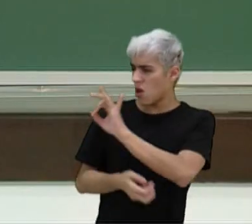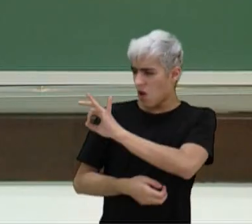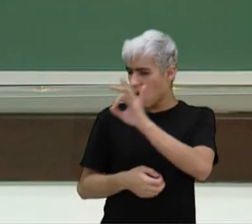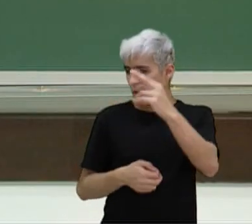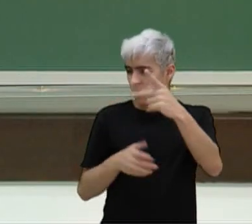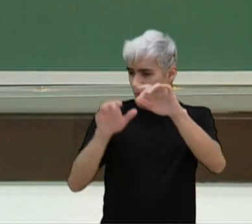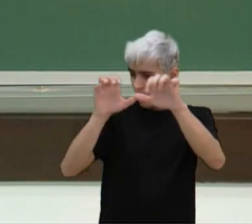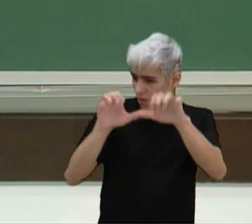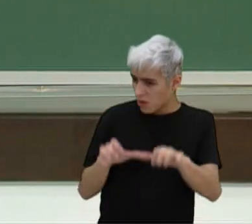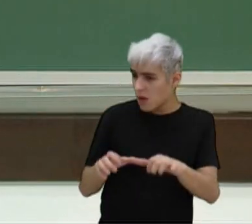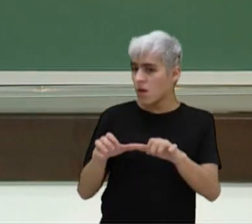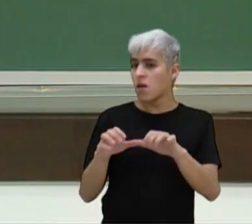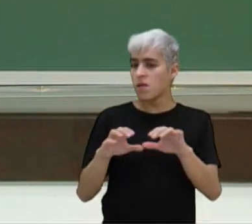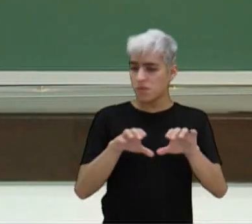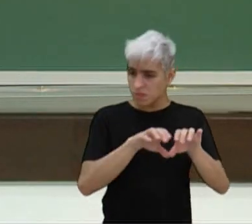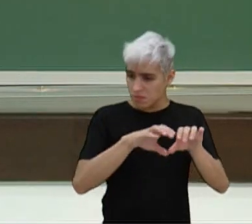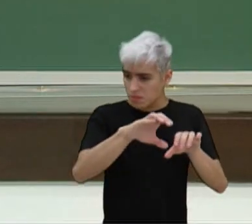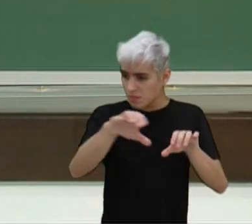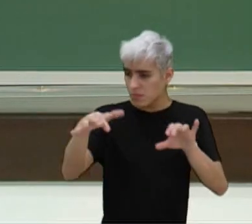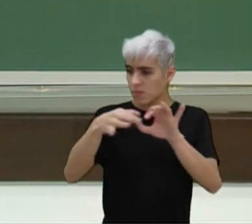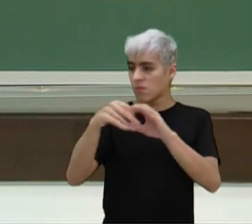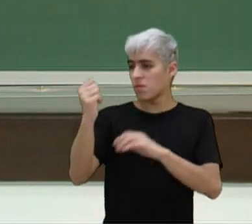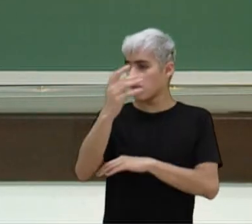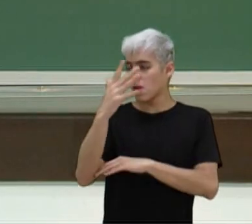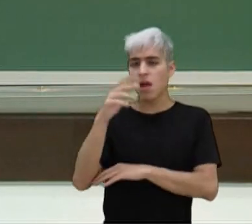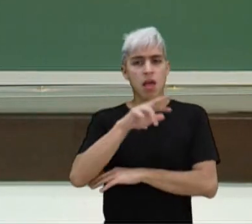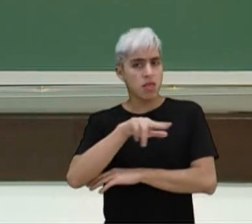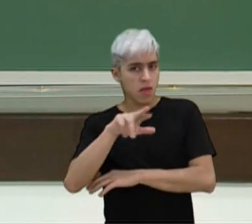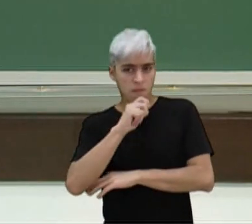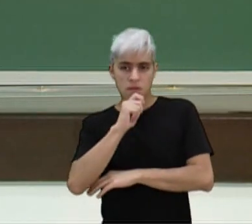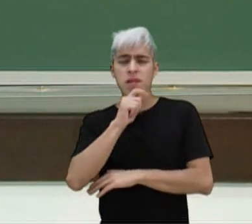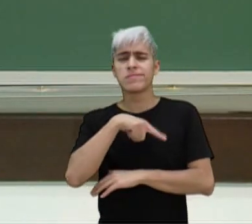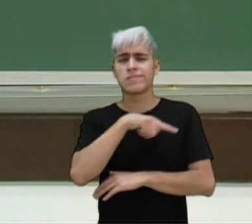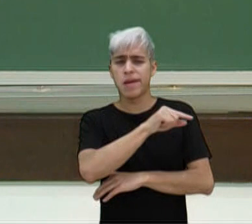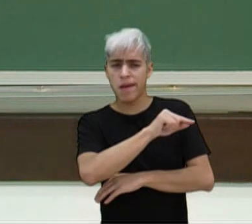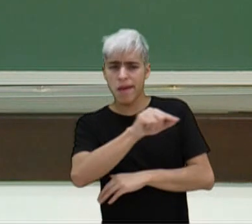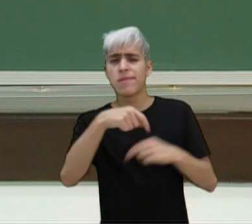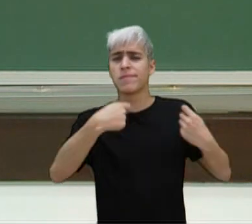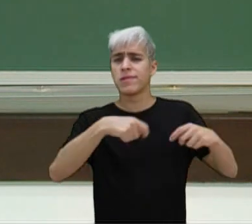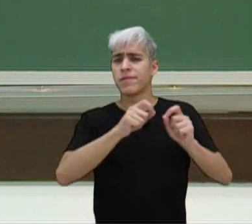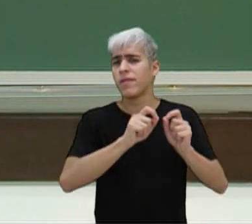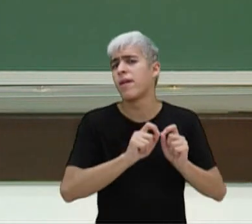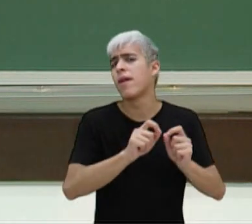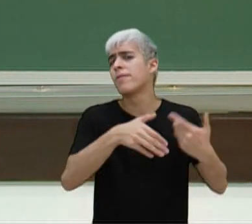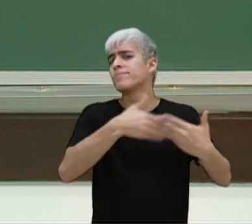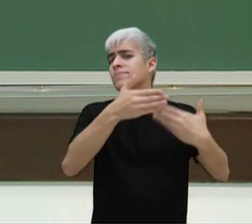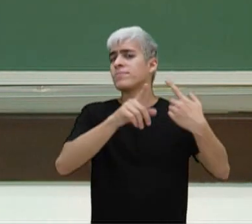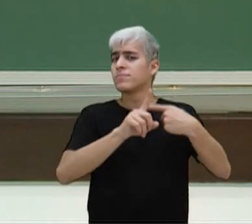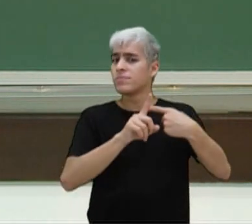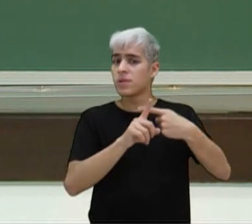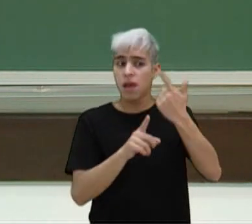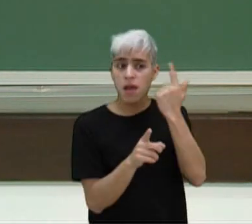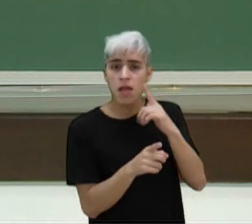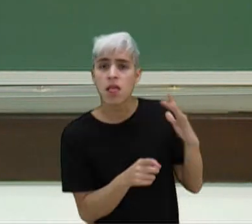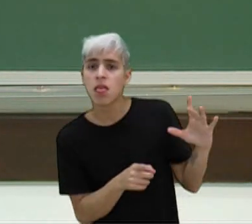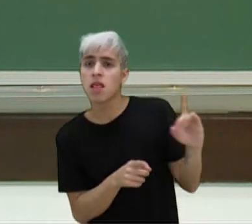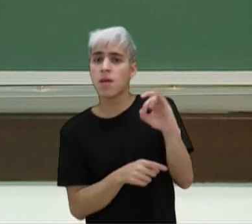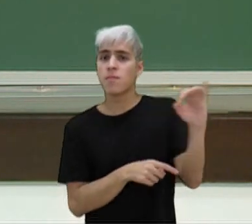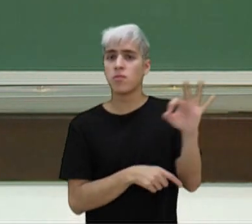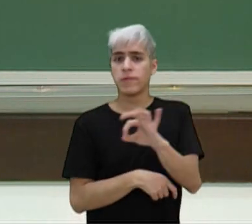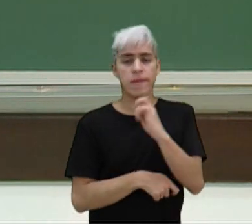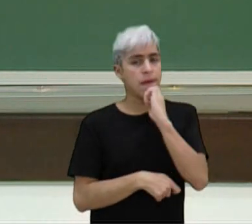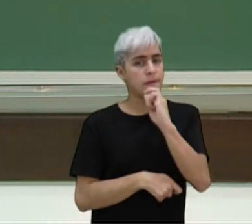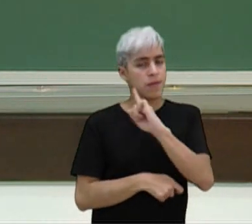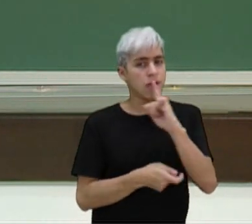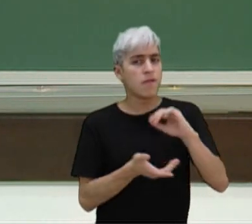sua infraestrutura de saneamento ambiental? Claro que não, ainda tem muita coisa para ser feita, até porque não se alcançou 100%,